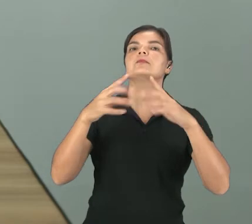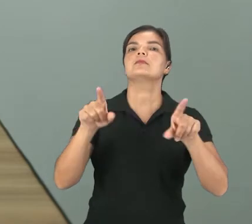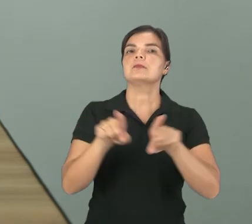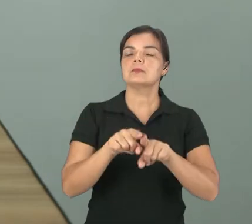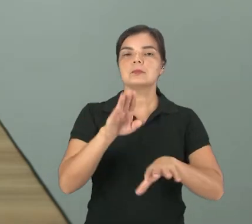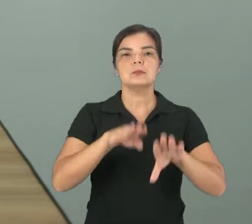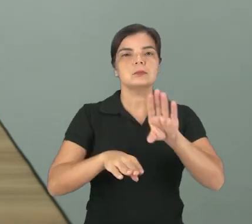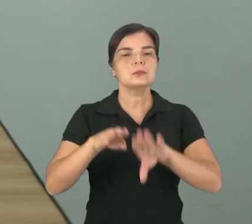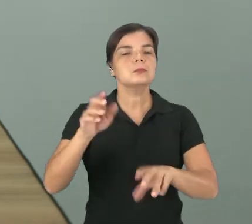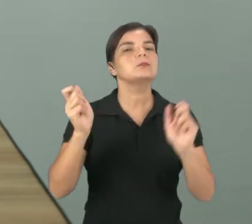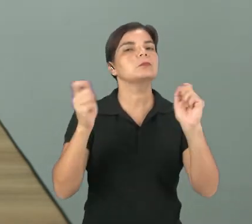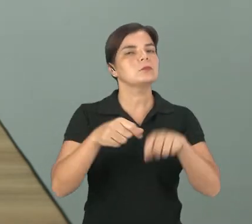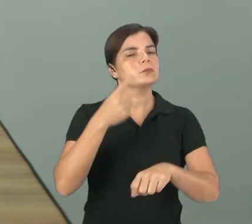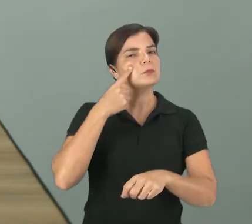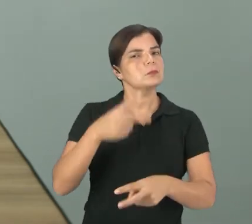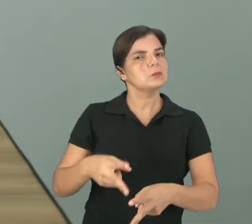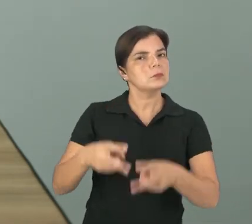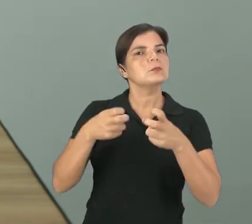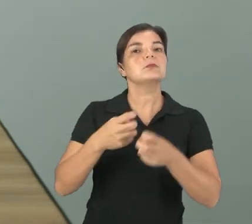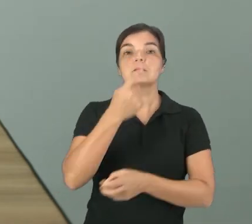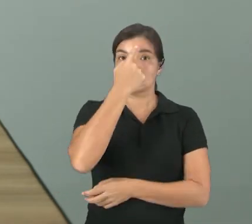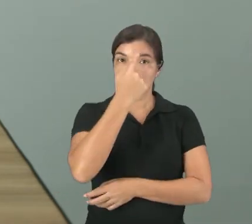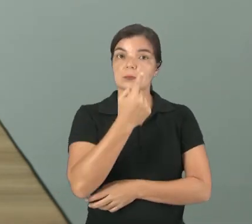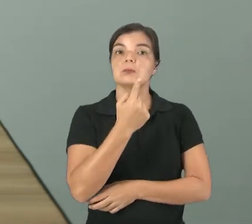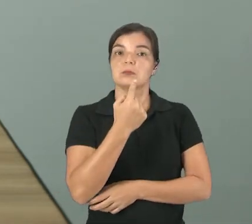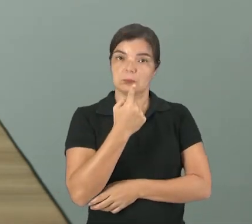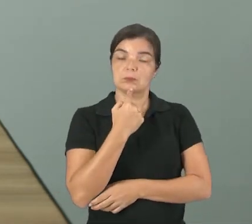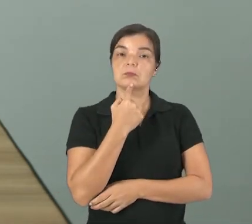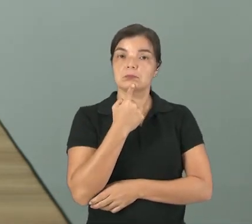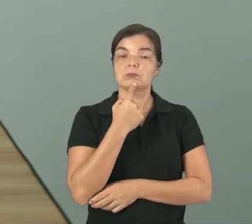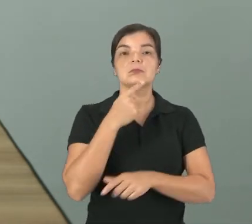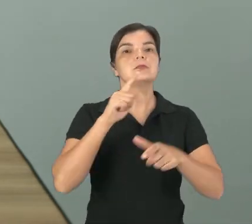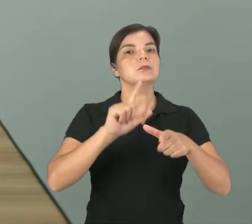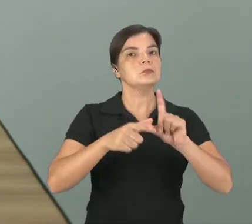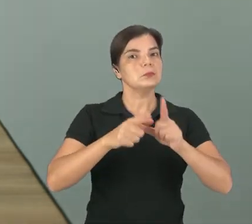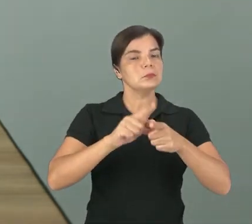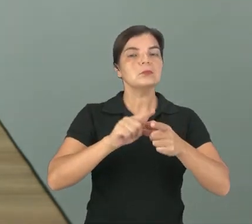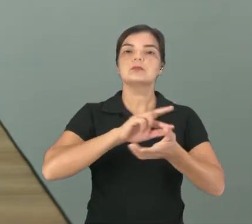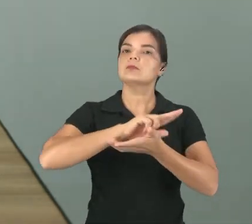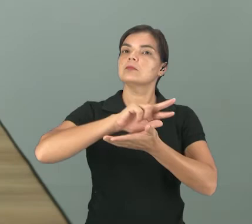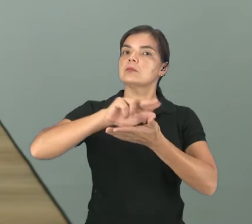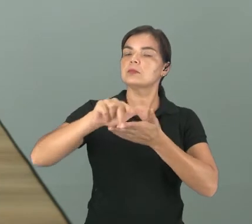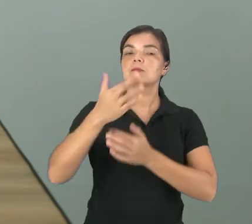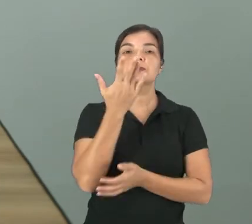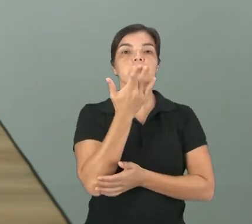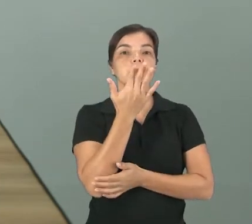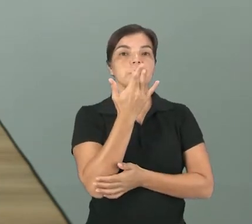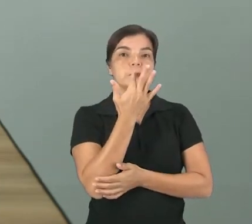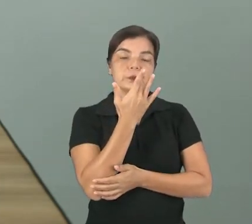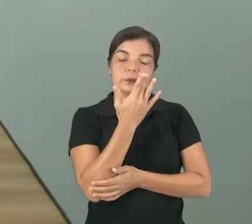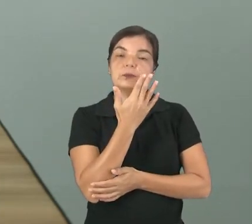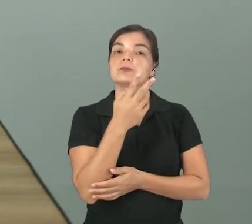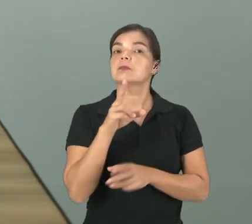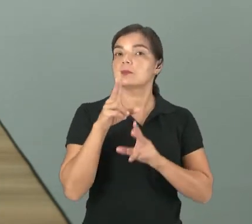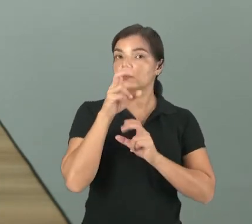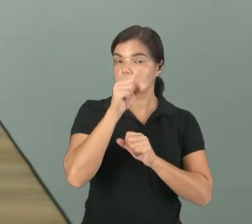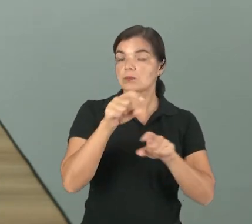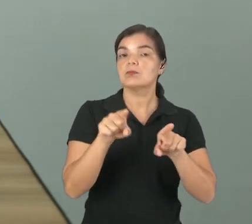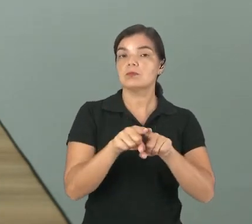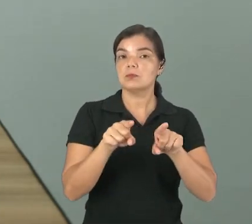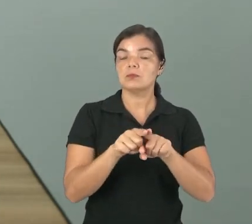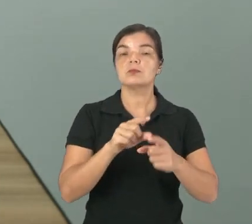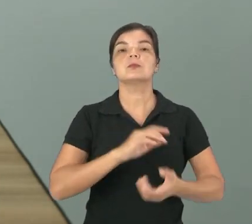atenção. Muitas vezes, nós podemos perceber imagens muito grandes e as letras tendo uma variação de cores, com cores muitas vezes